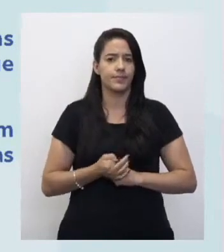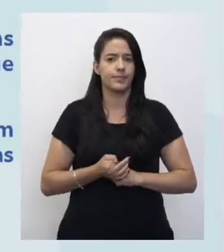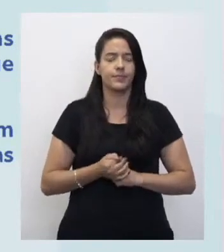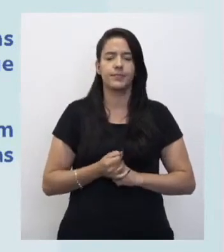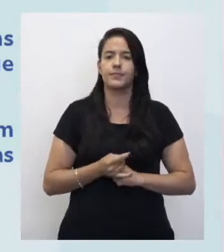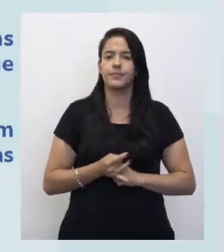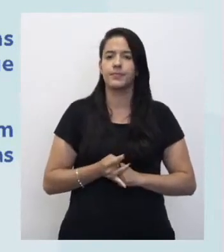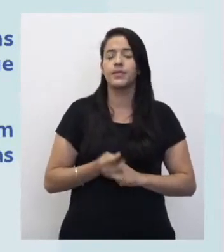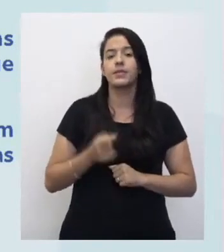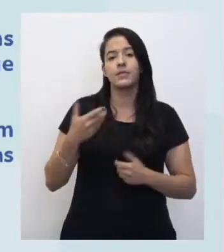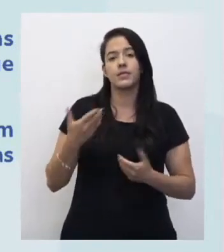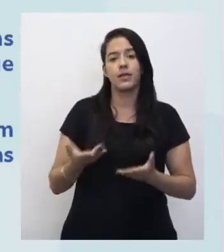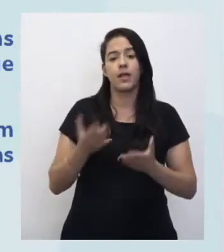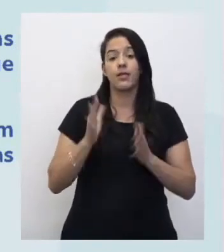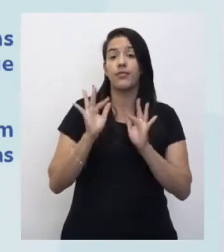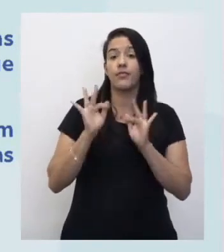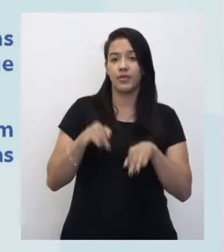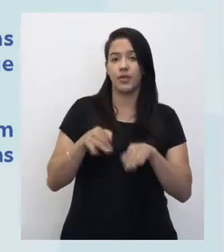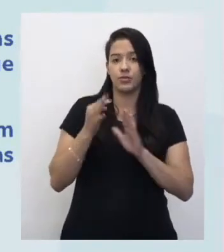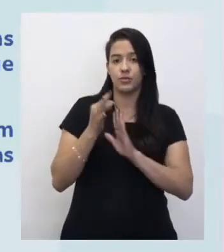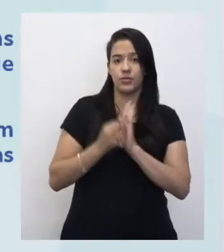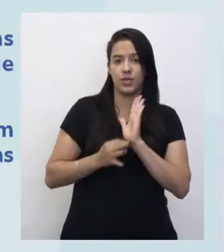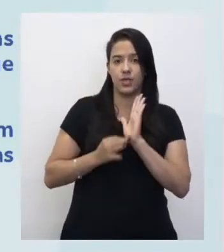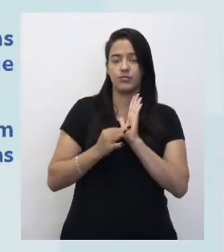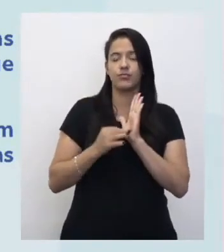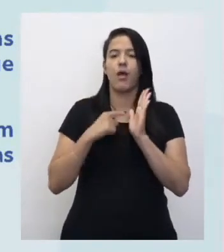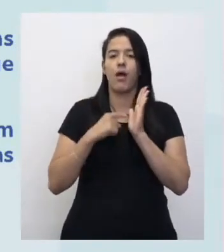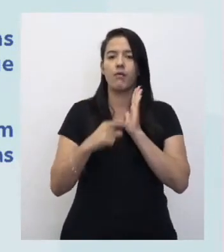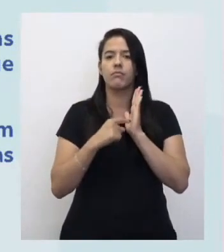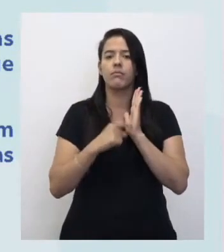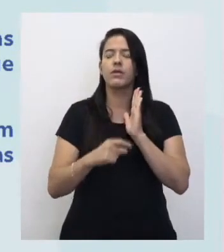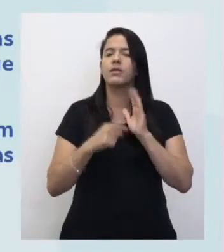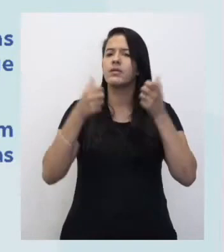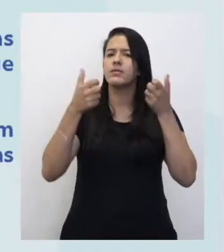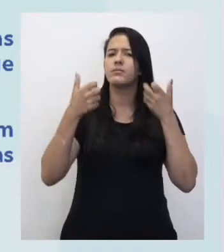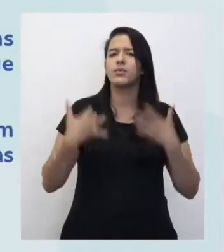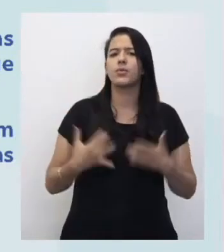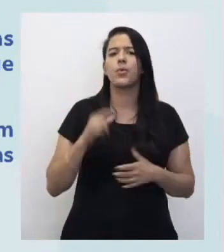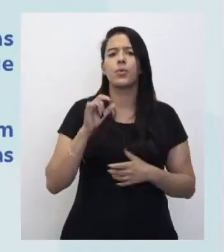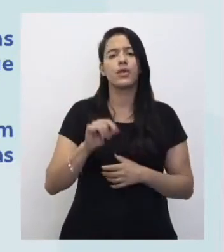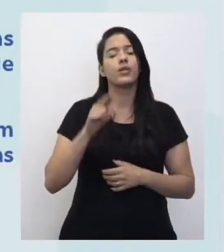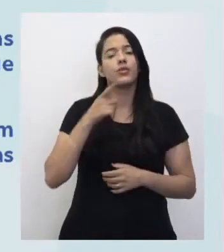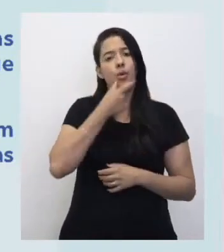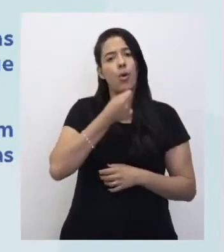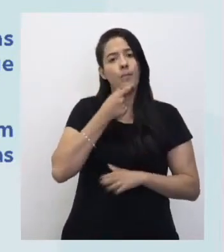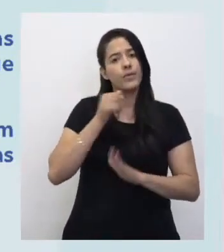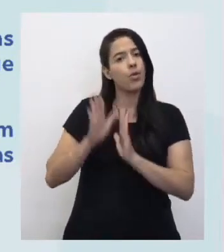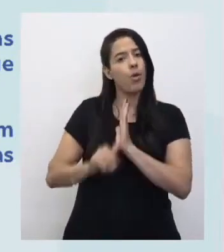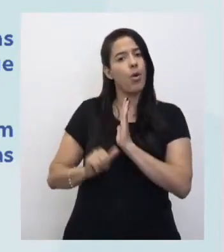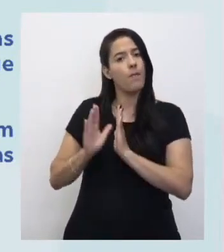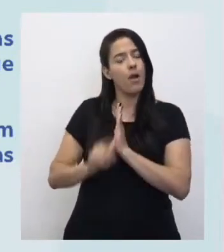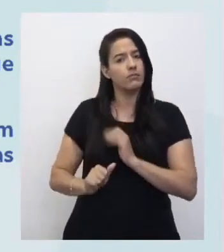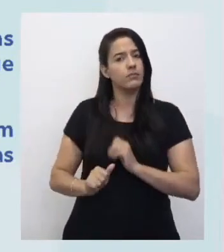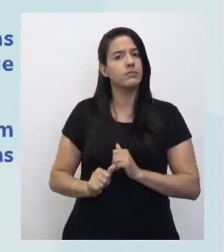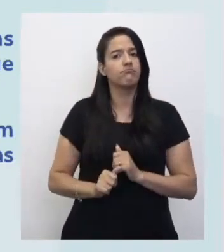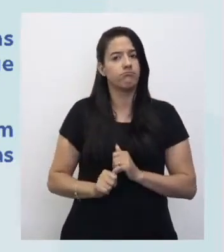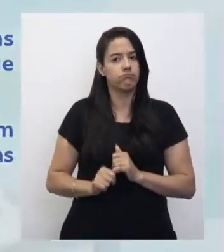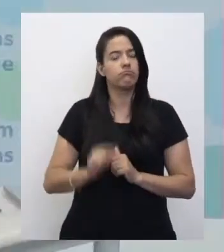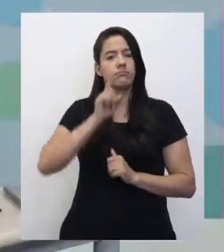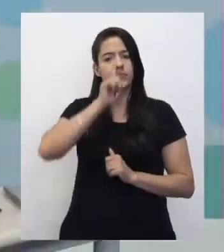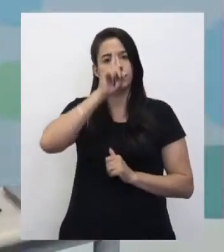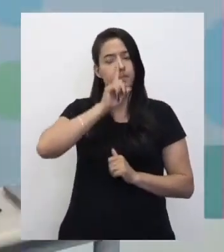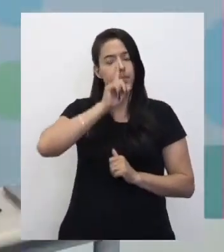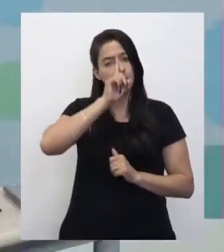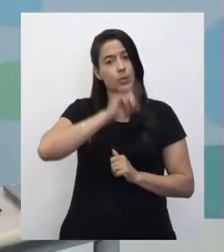mercadorias? Então, lá no finalzinho do texto, a gente fala, né, o texto fala dos assaltantes, né, que os mercadores